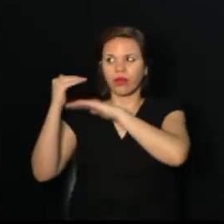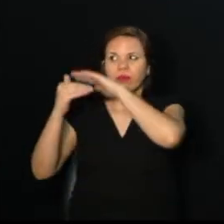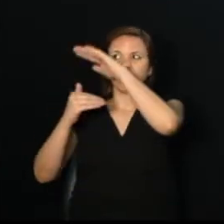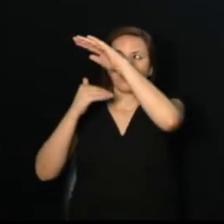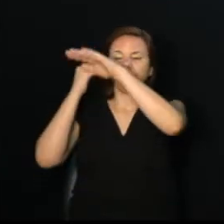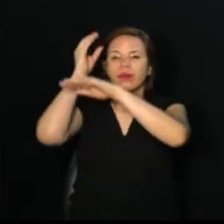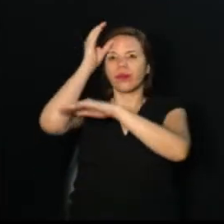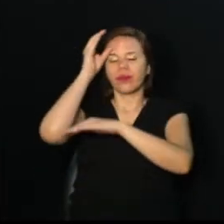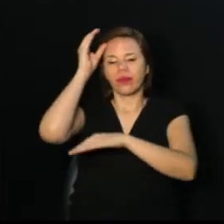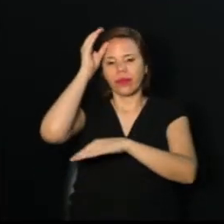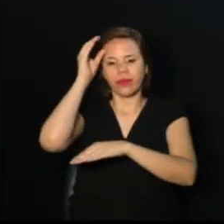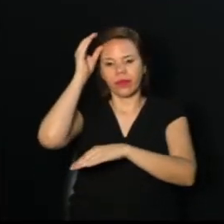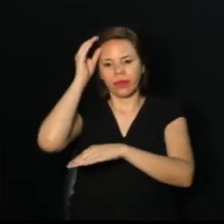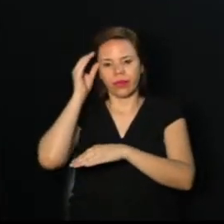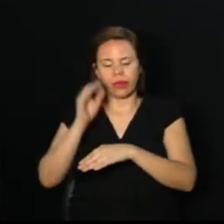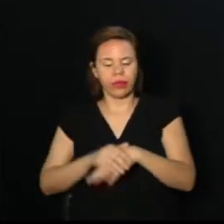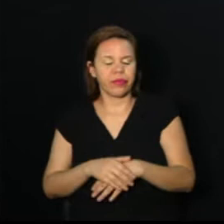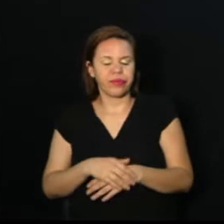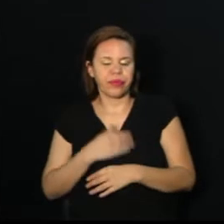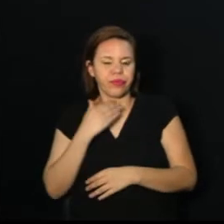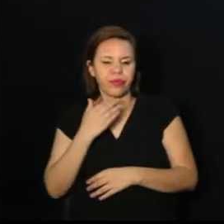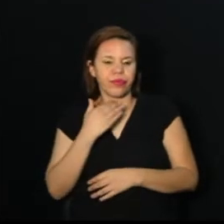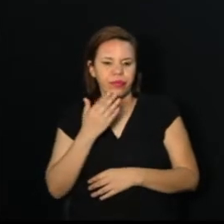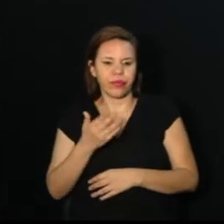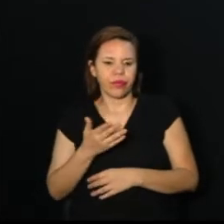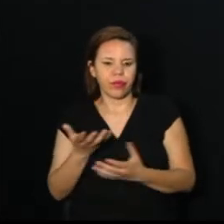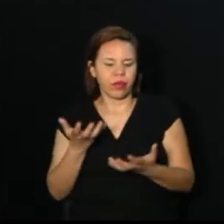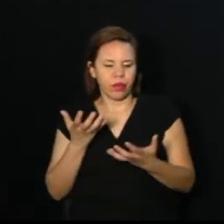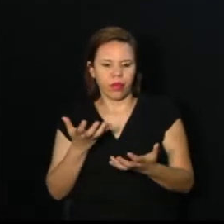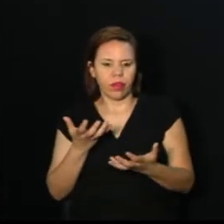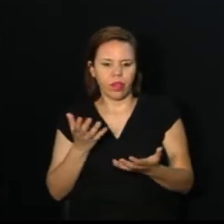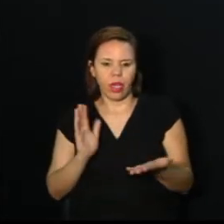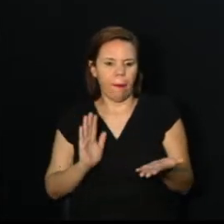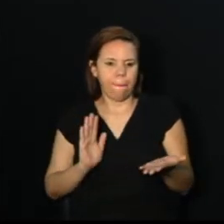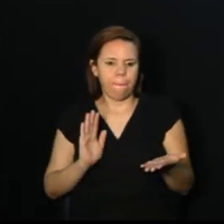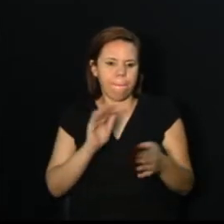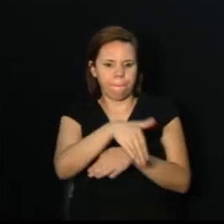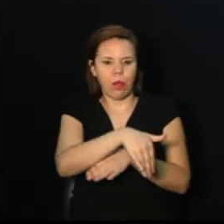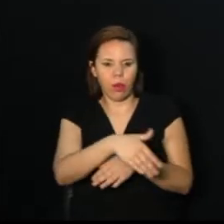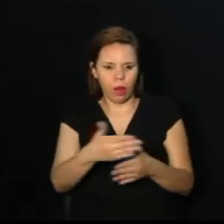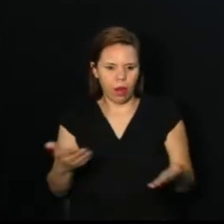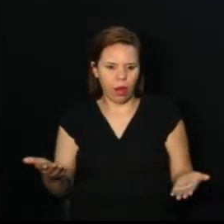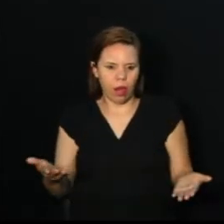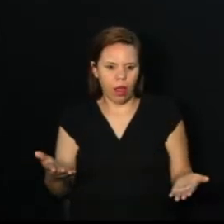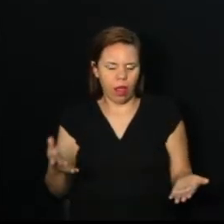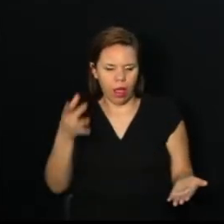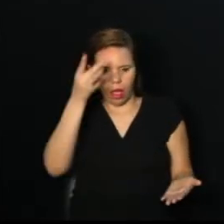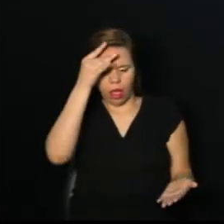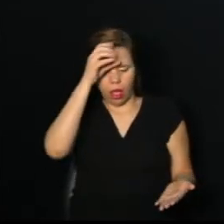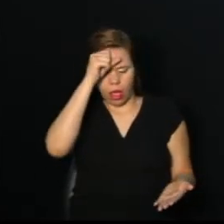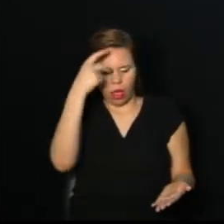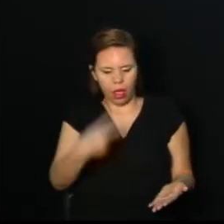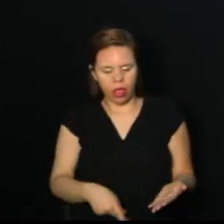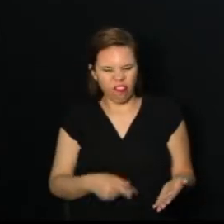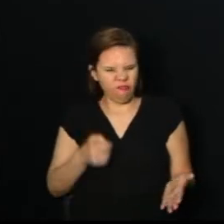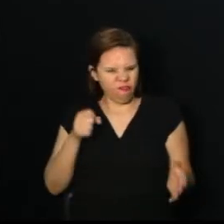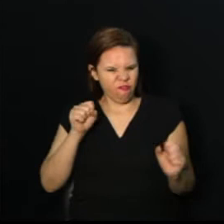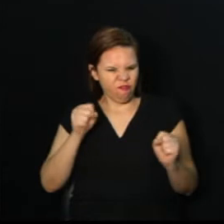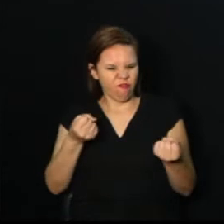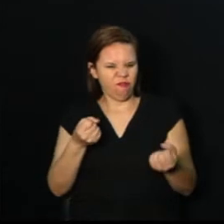desenvolvimento. Não adianta querer pular. Não adianta querer